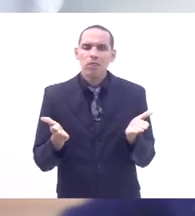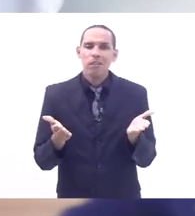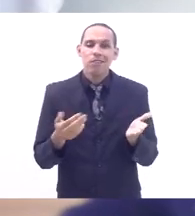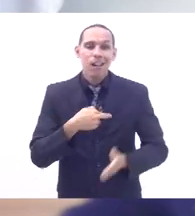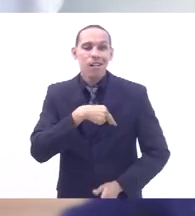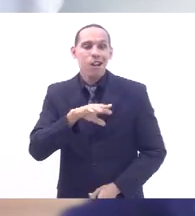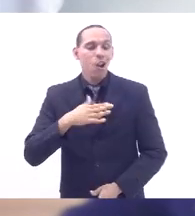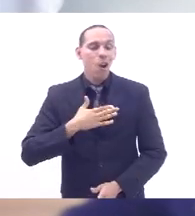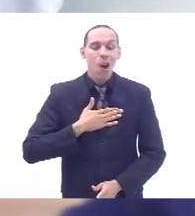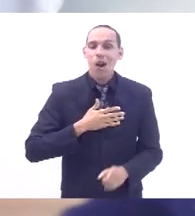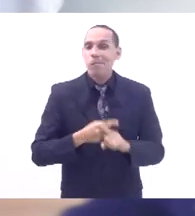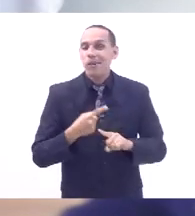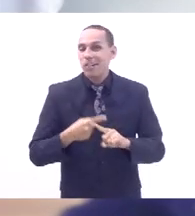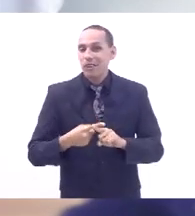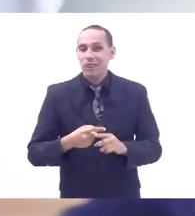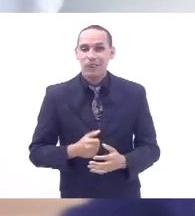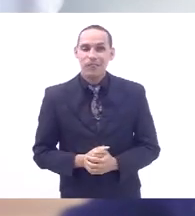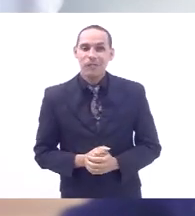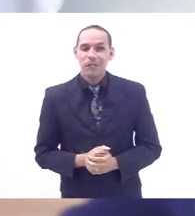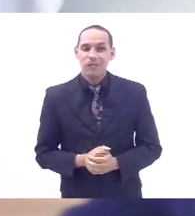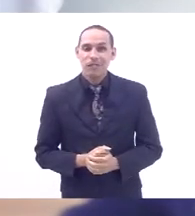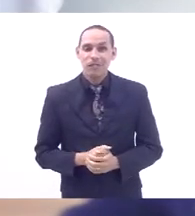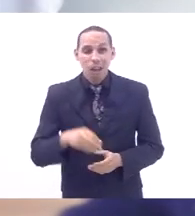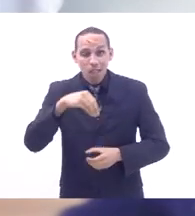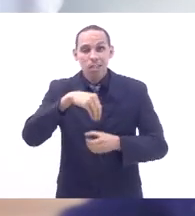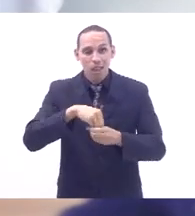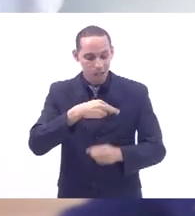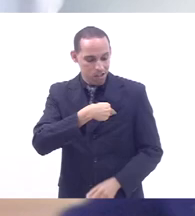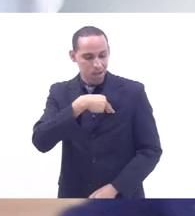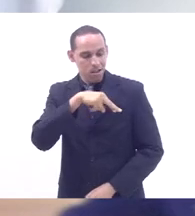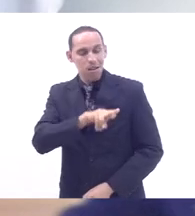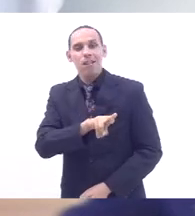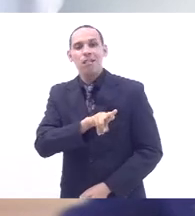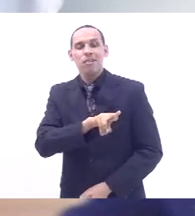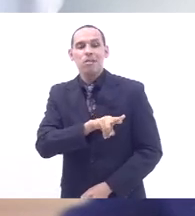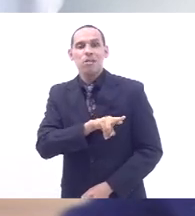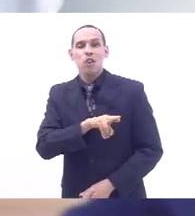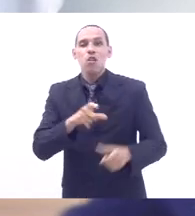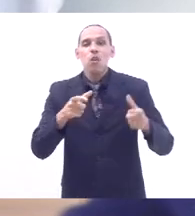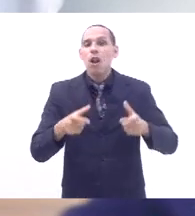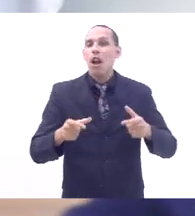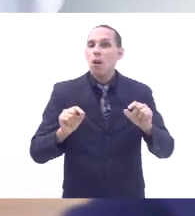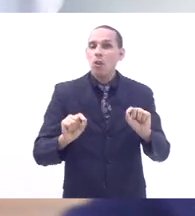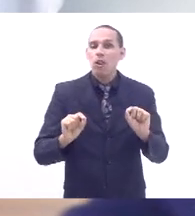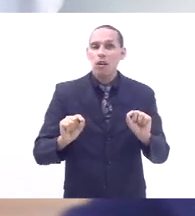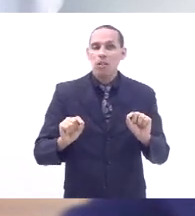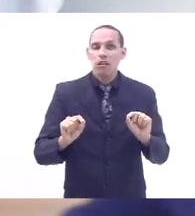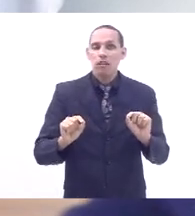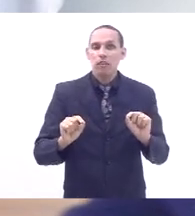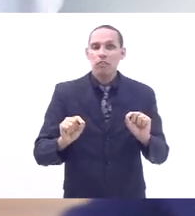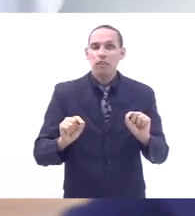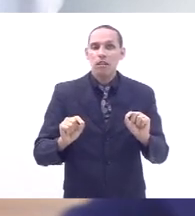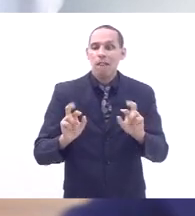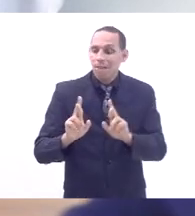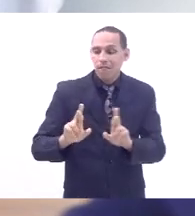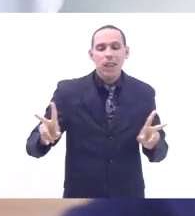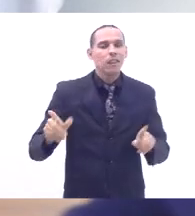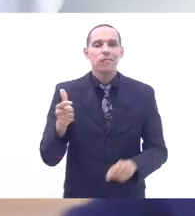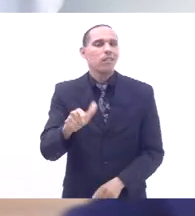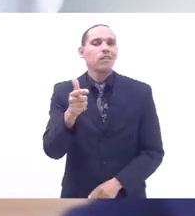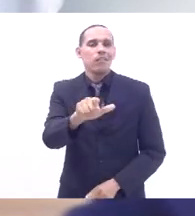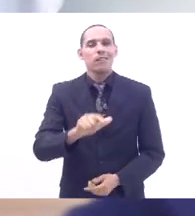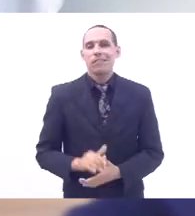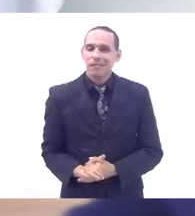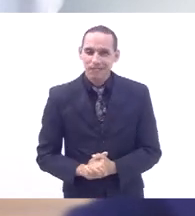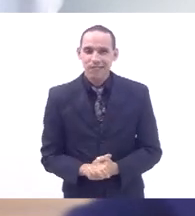religião porque, na religião, é o único lugar que não tem distinção,